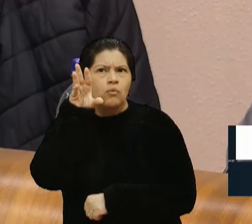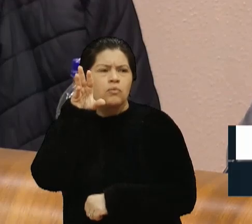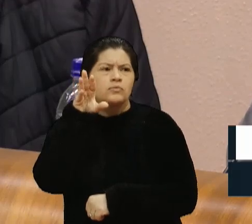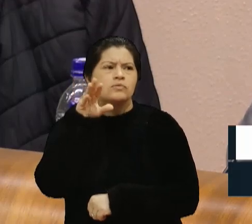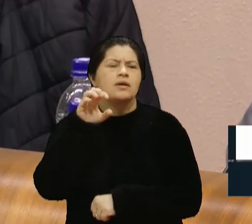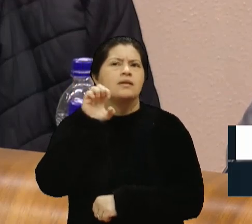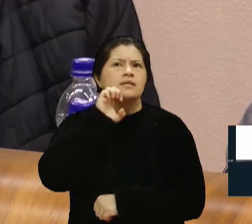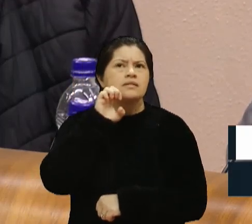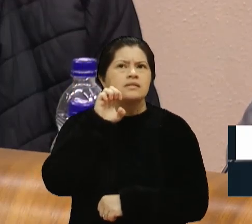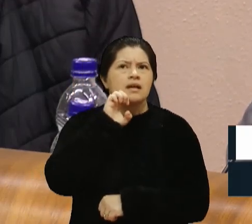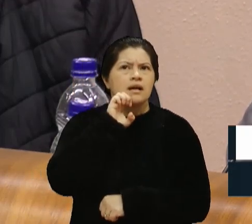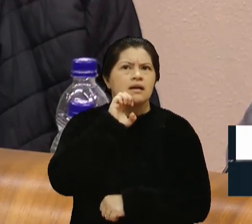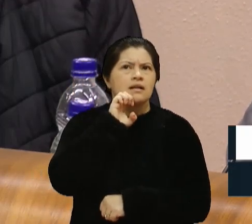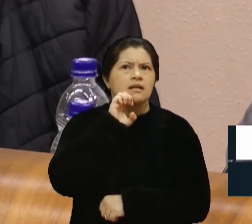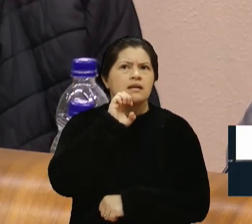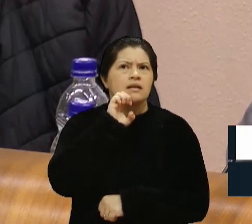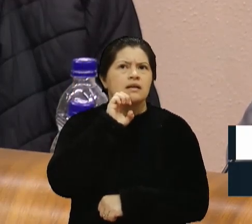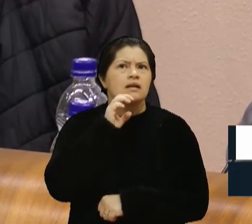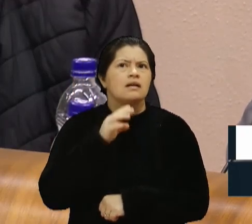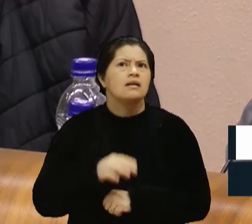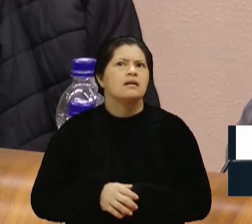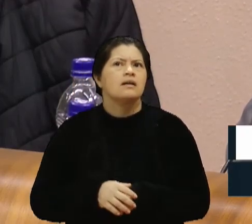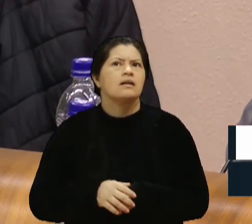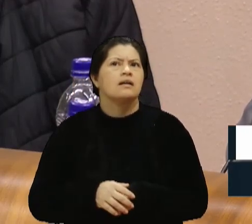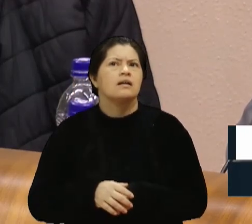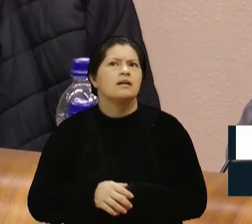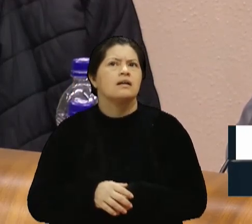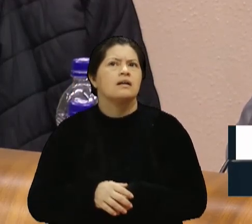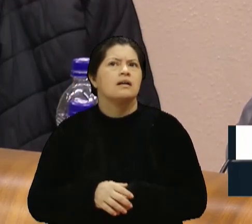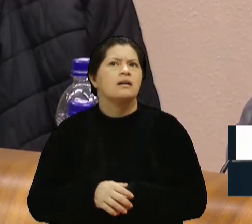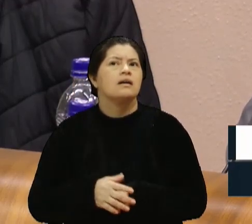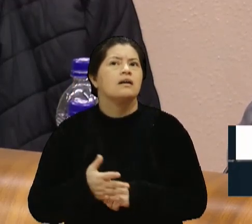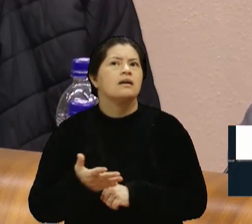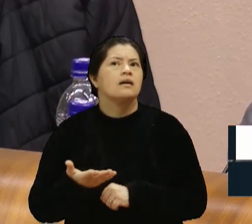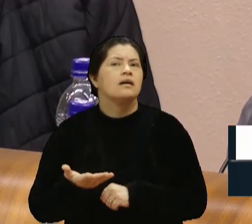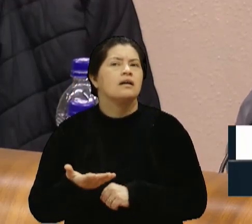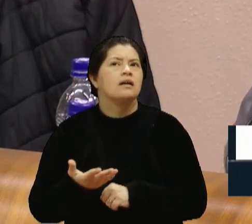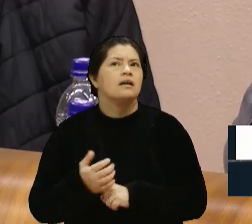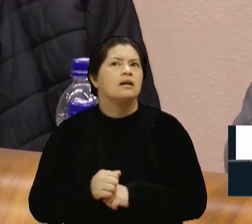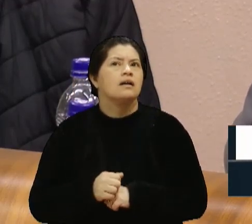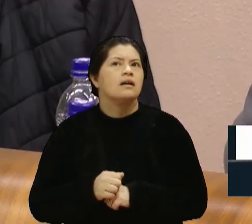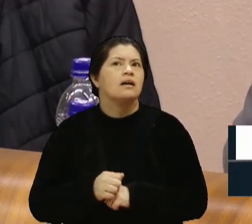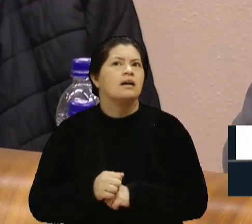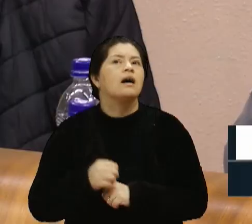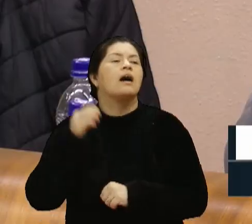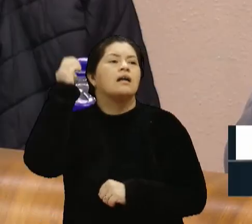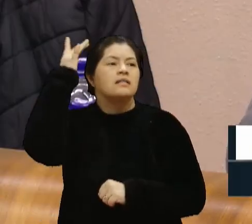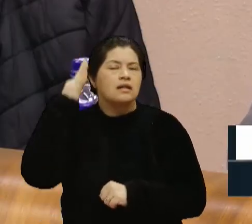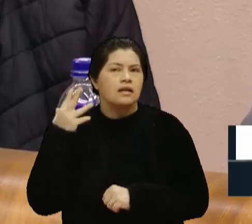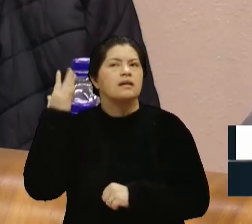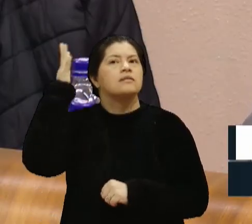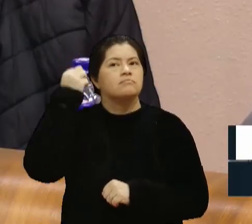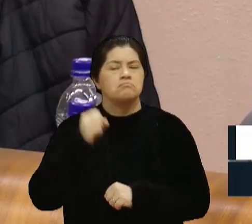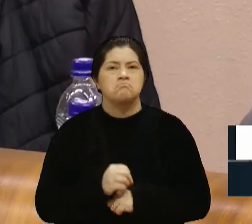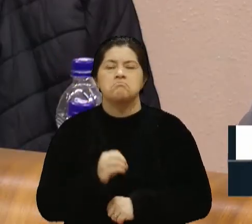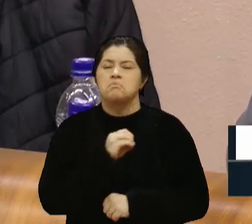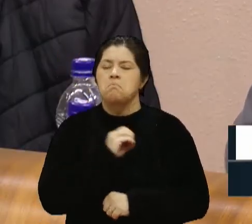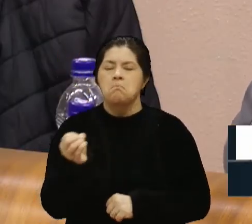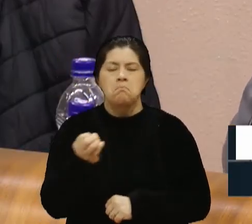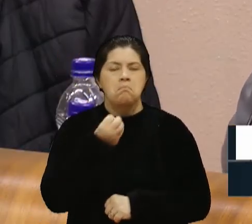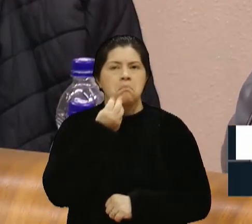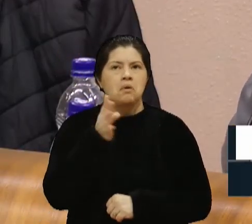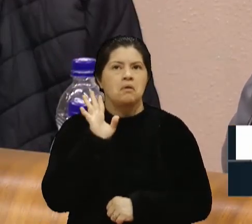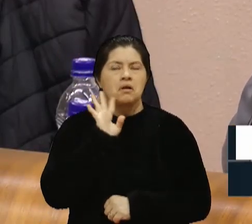Estela, André e a Ah, é a Daiane Mello. Ótimo, muito